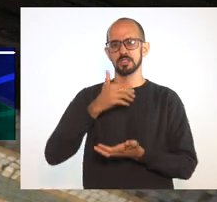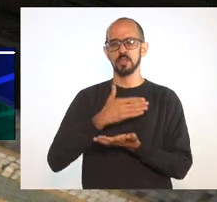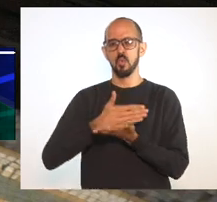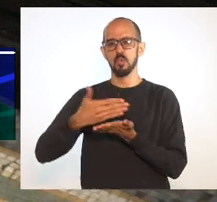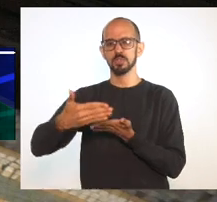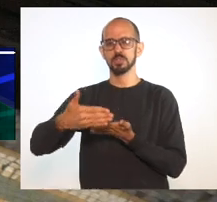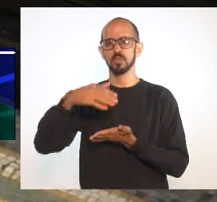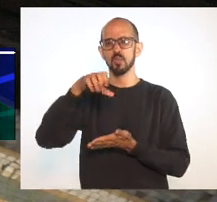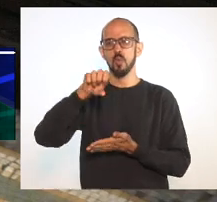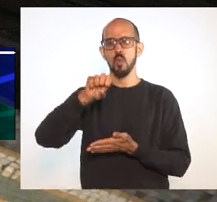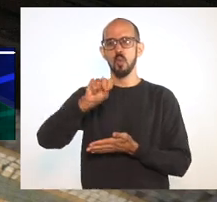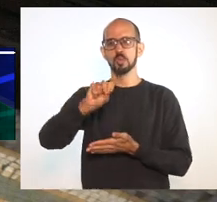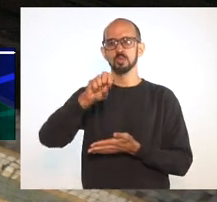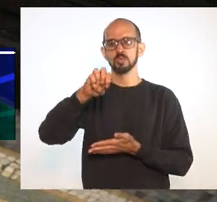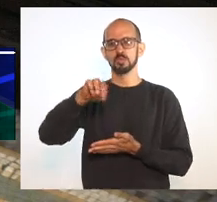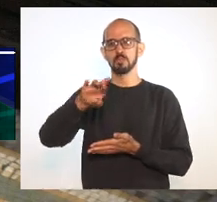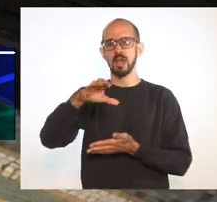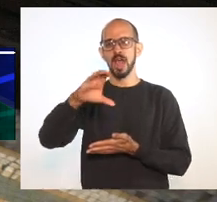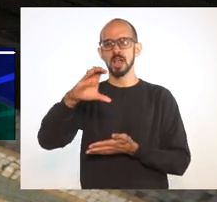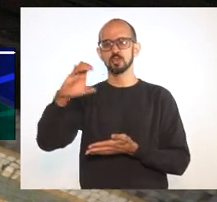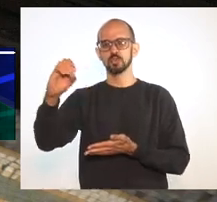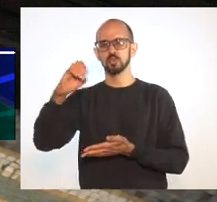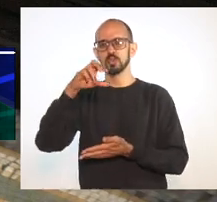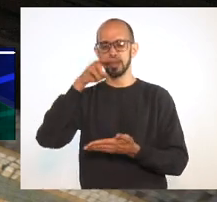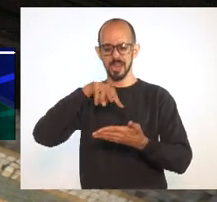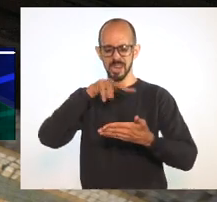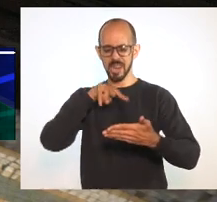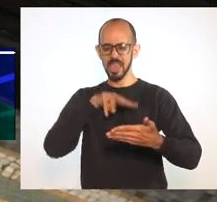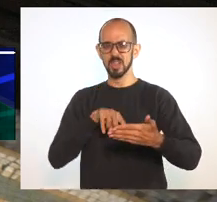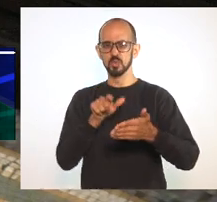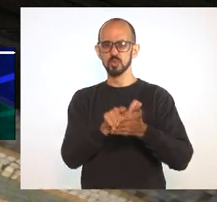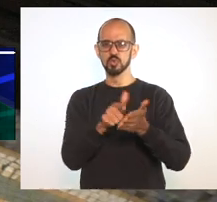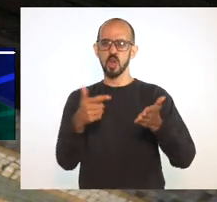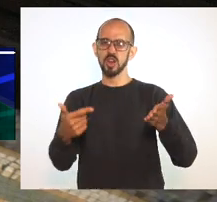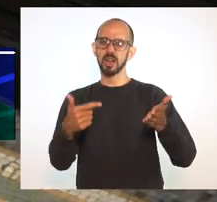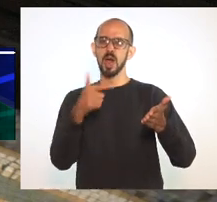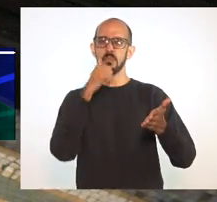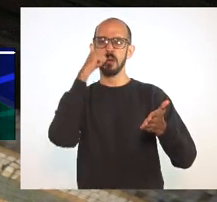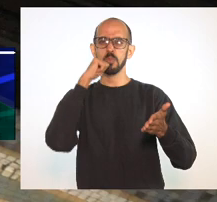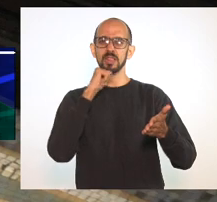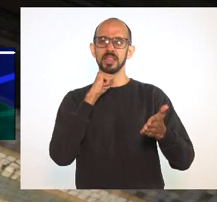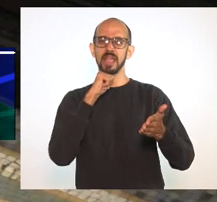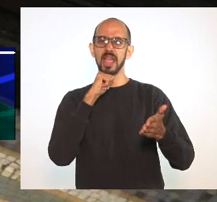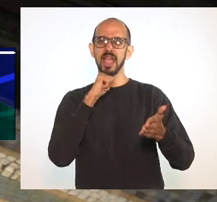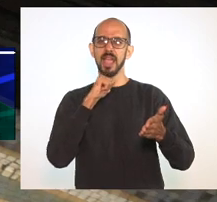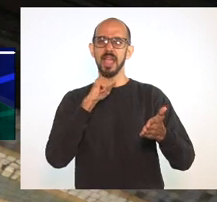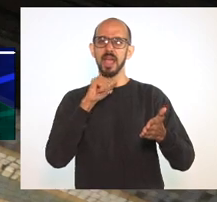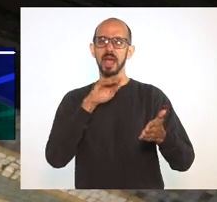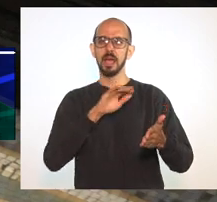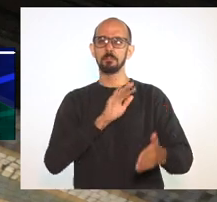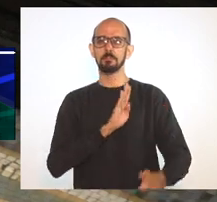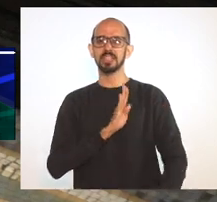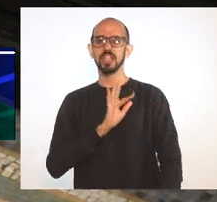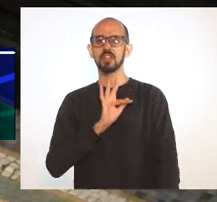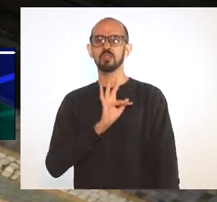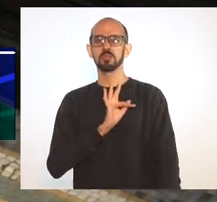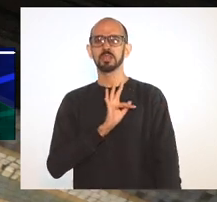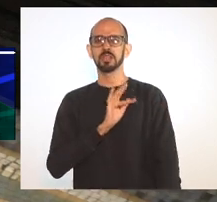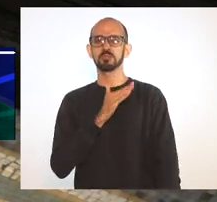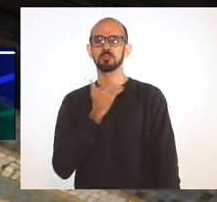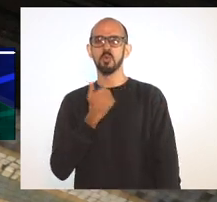março lendo nos jornais a morte de uma mulher no município da Baixada Fluminense. A CPI